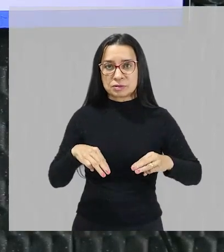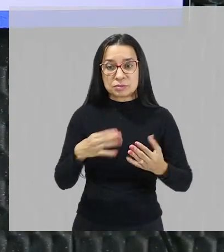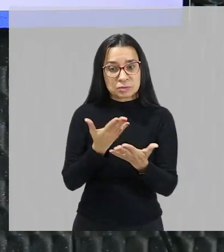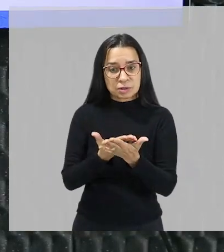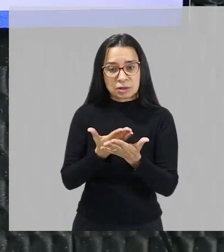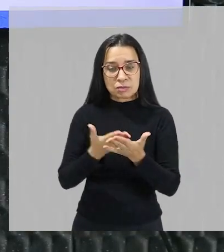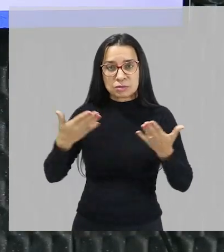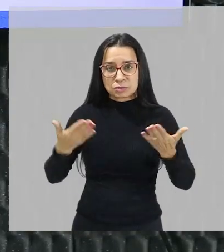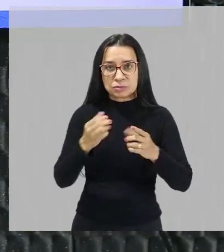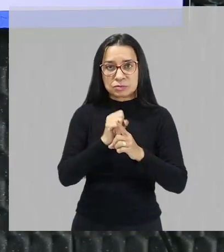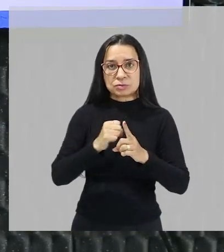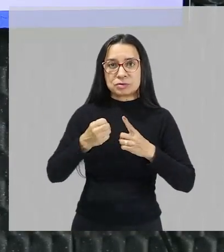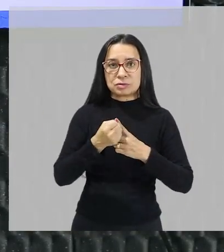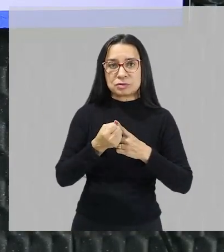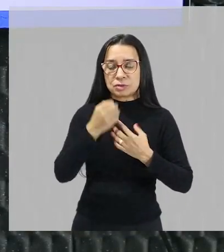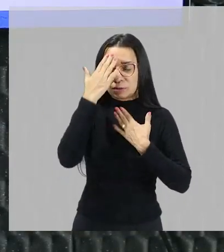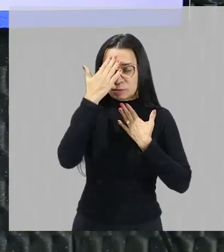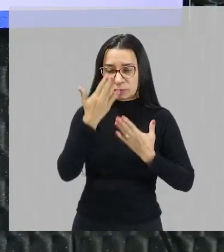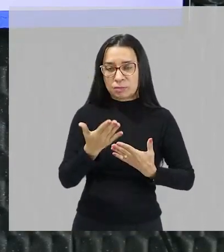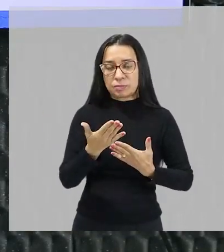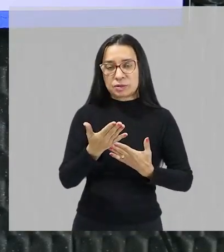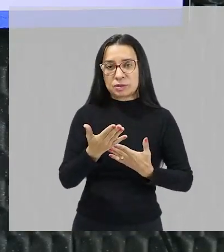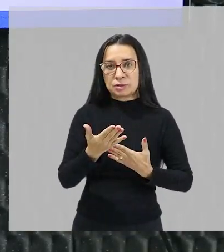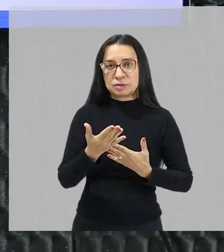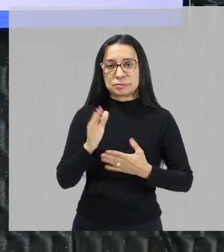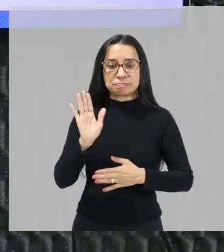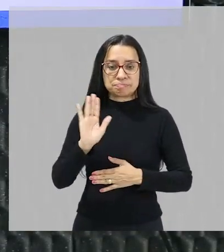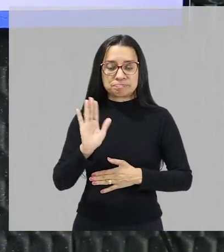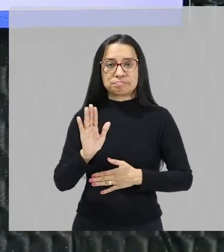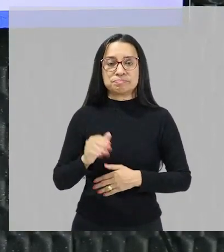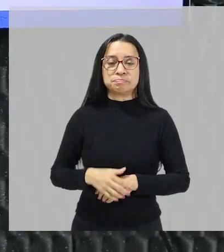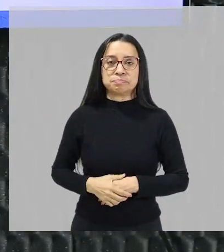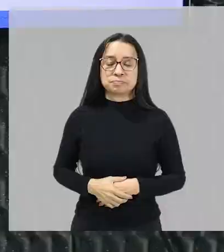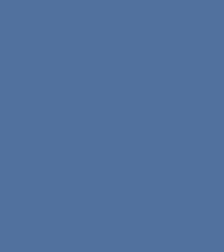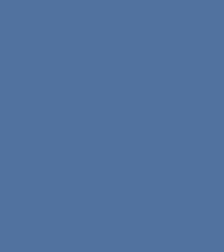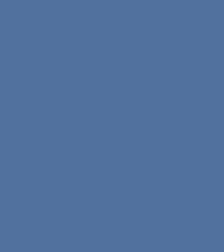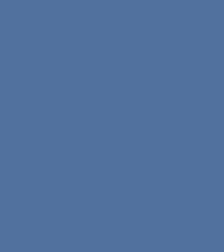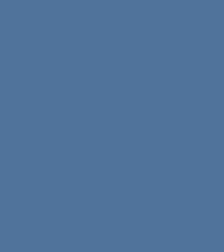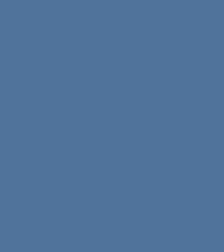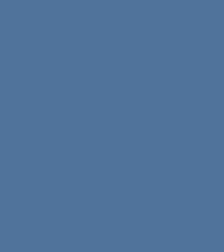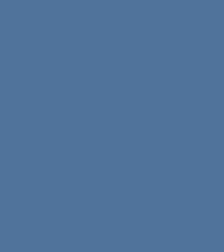videoaula de Sociologia. Muito obrigado pela atenção de todos, até a próxima aula. Tchau, tchau.